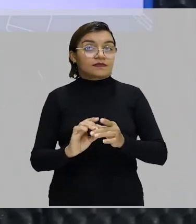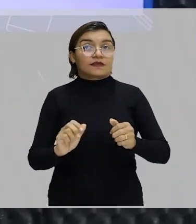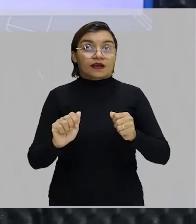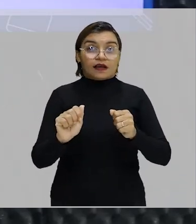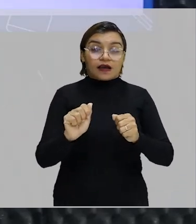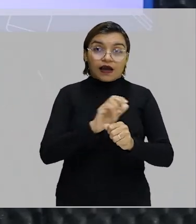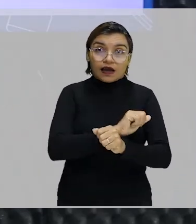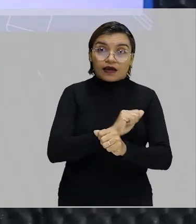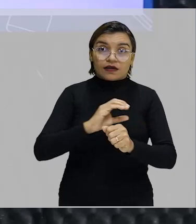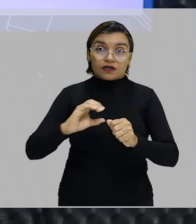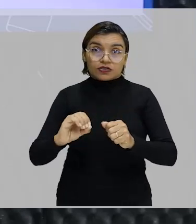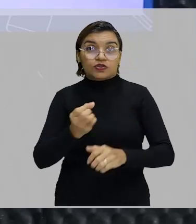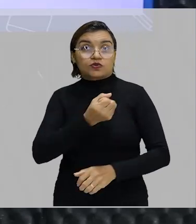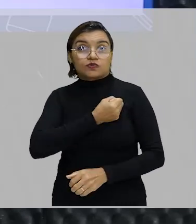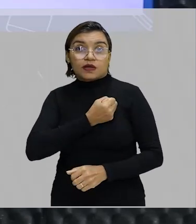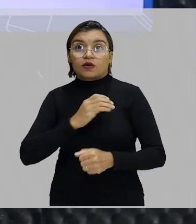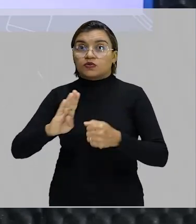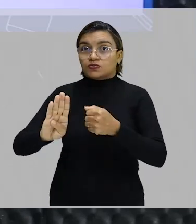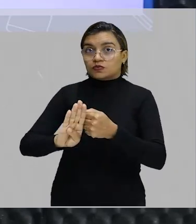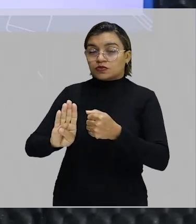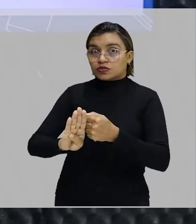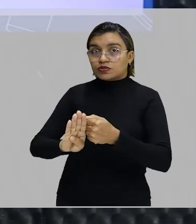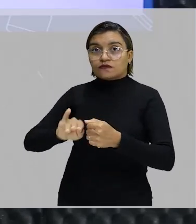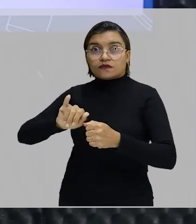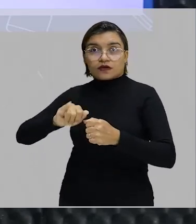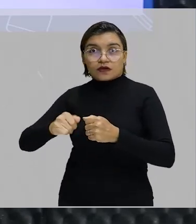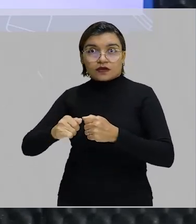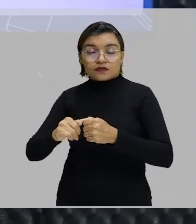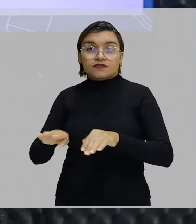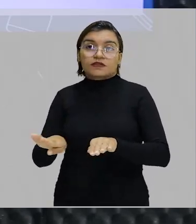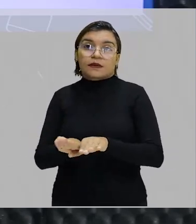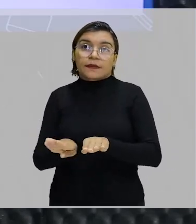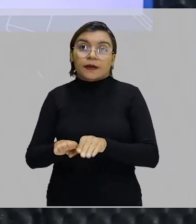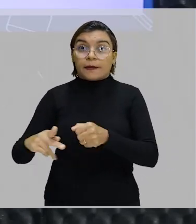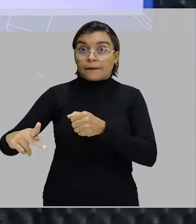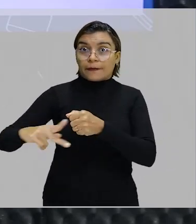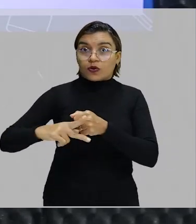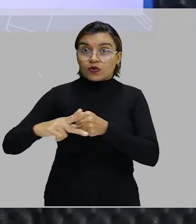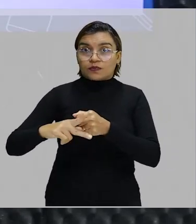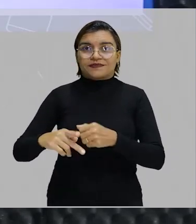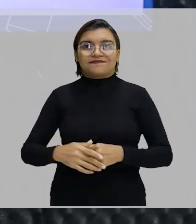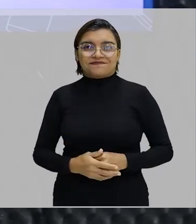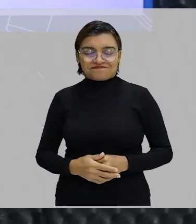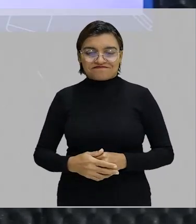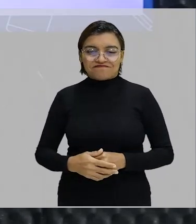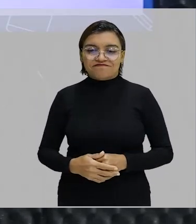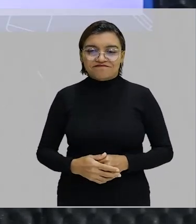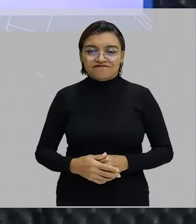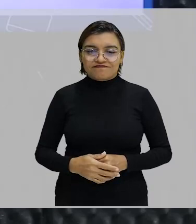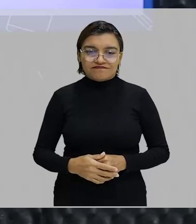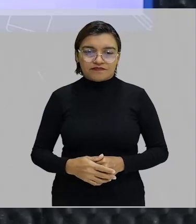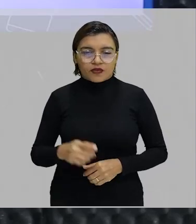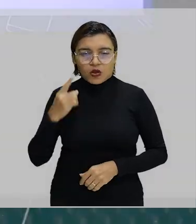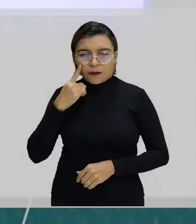Artigo, numeral, substantivo, adjetivo e pronome. Olha aqui, ó.